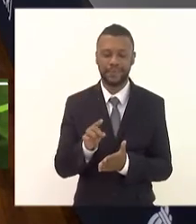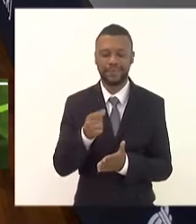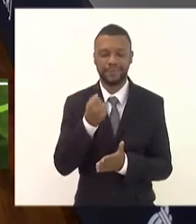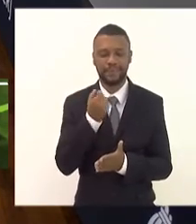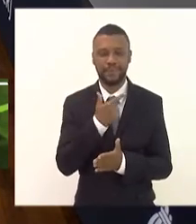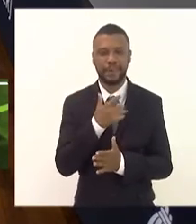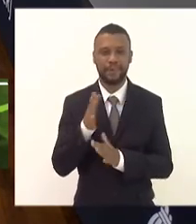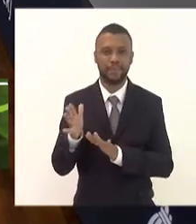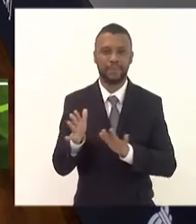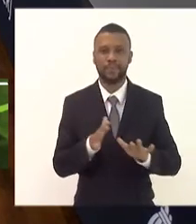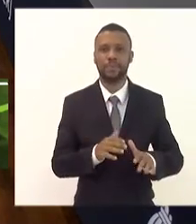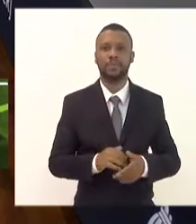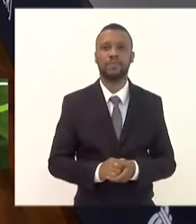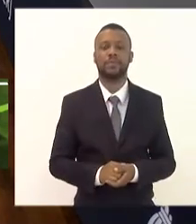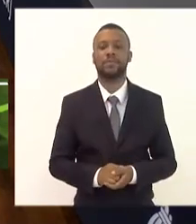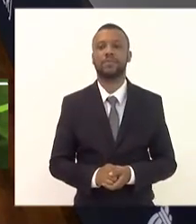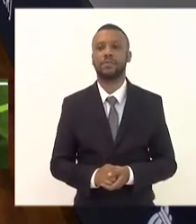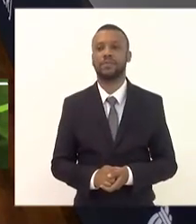né? Alô? Oi,